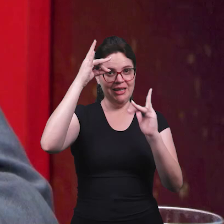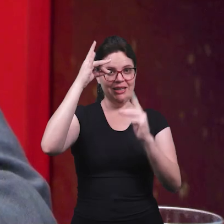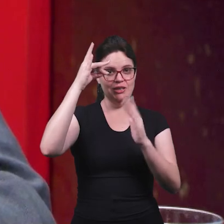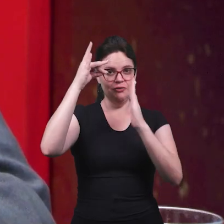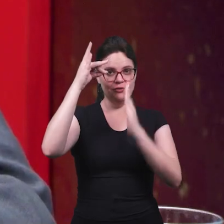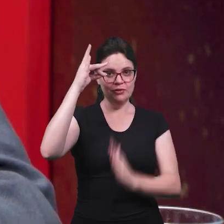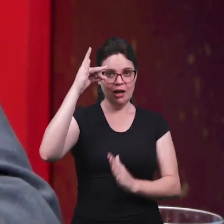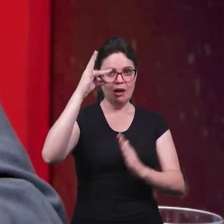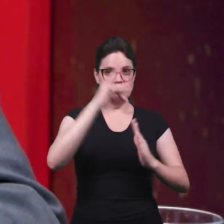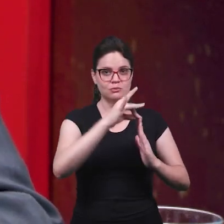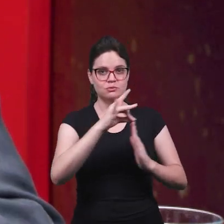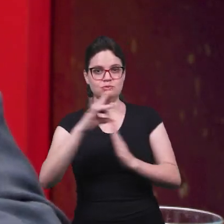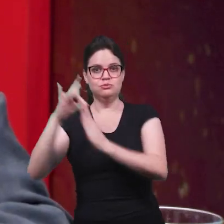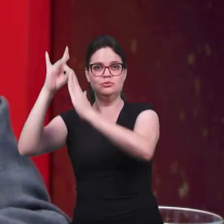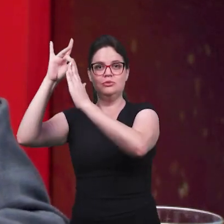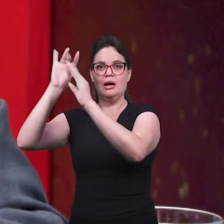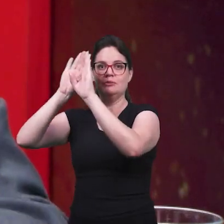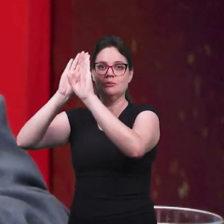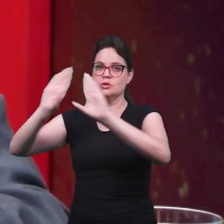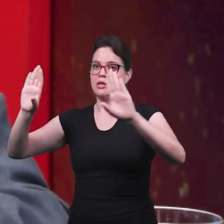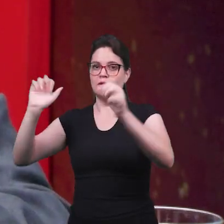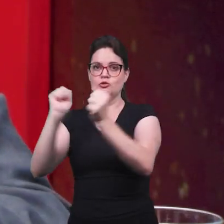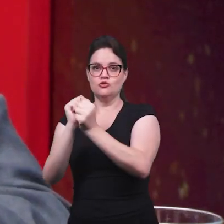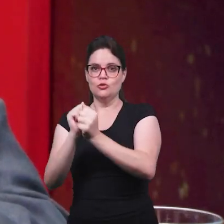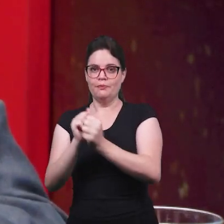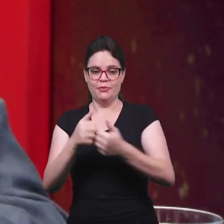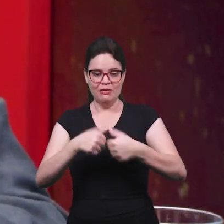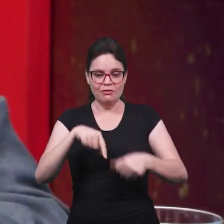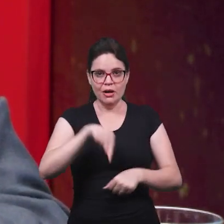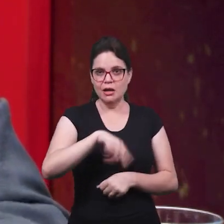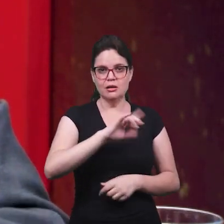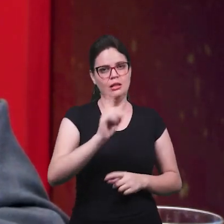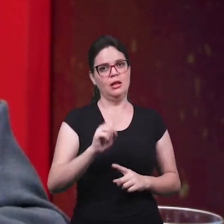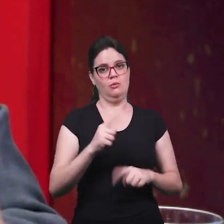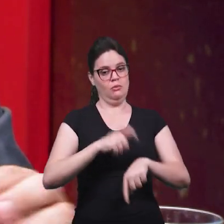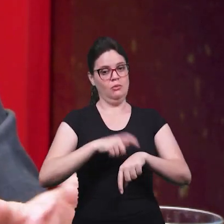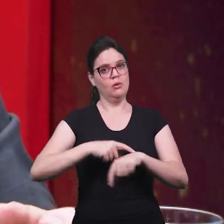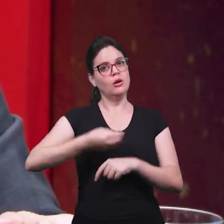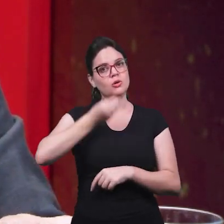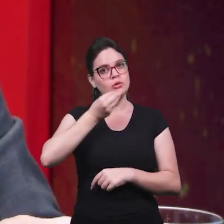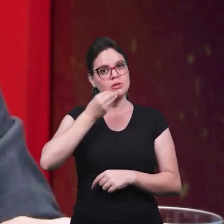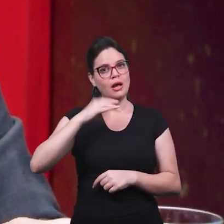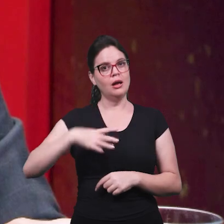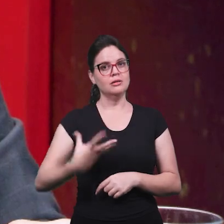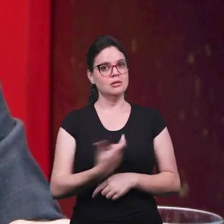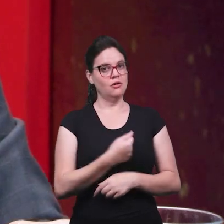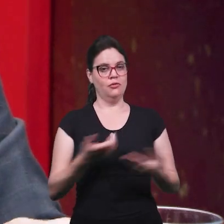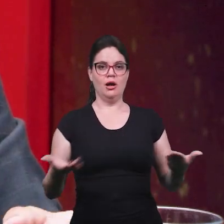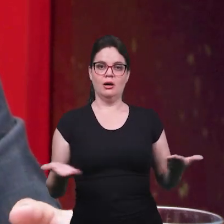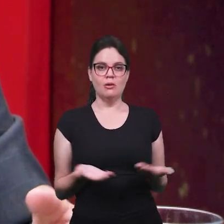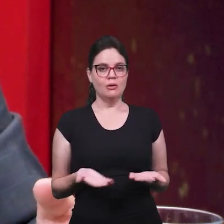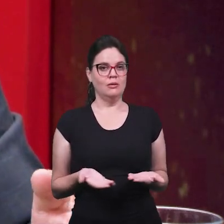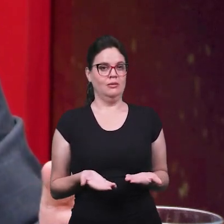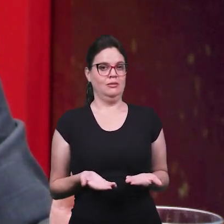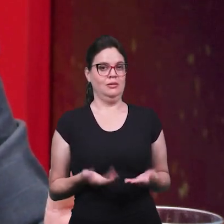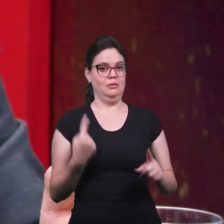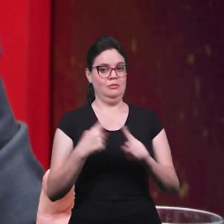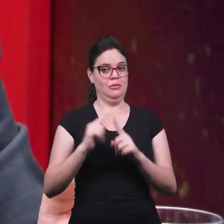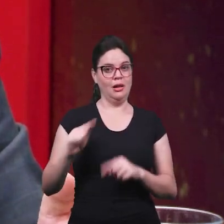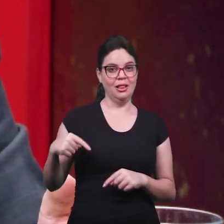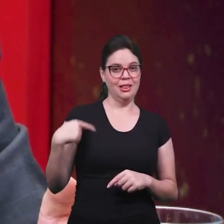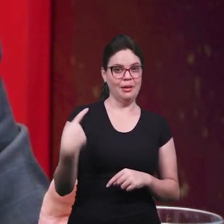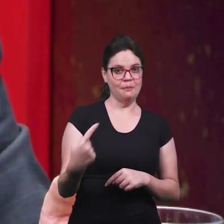o momento de salvação, como o pastor Marcos falou agora há pouco, é o momento de salvação agora. Porque dado o arrebatamento, o período da graça